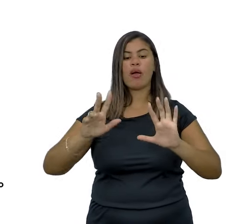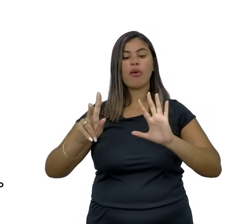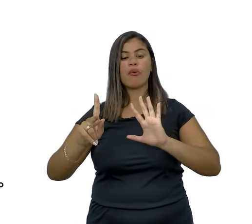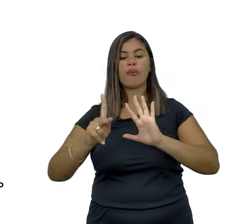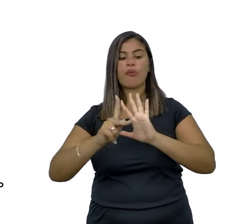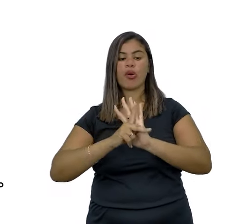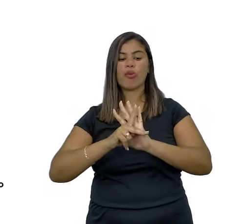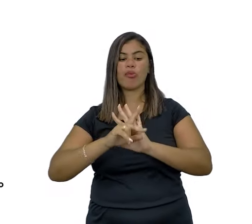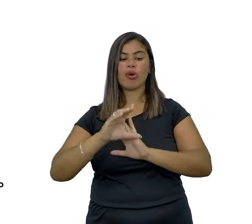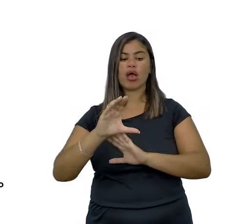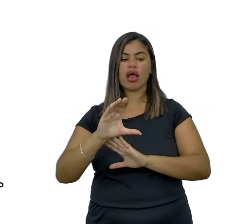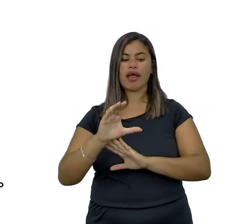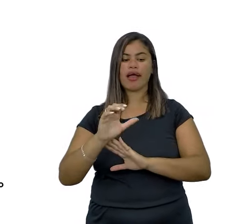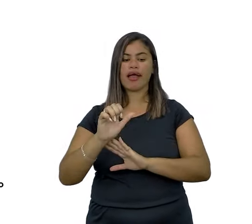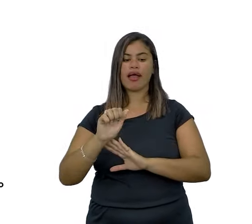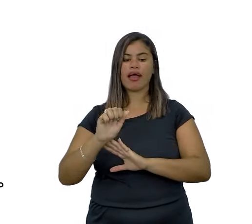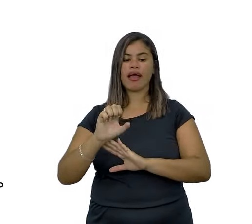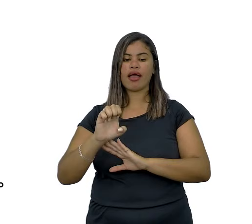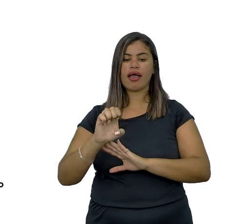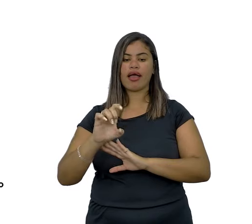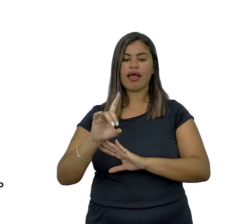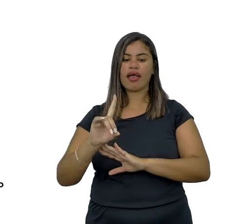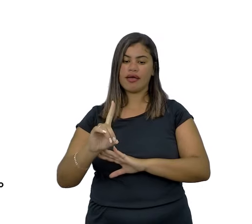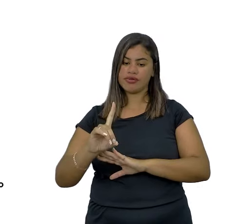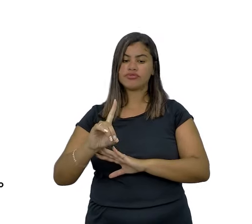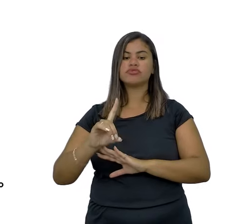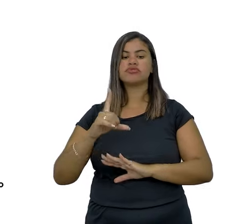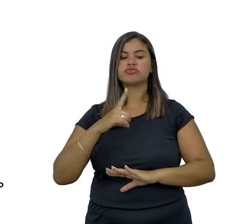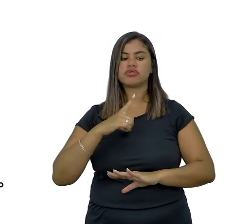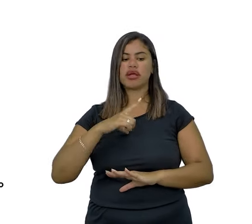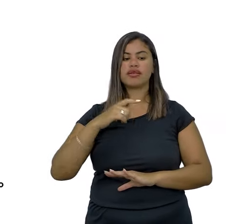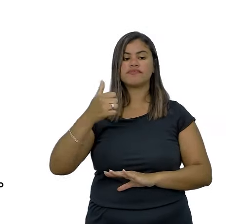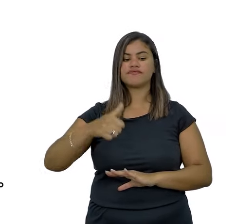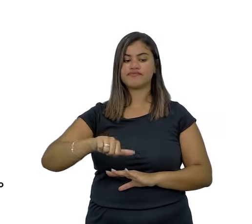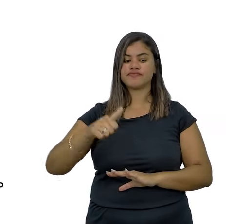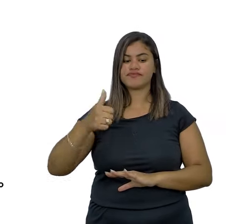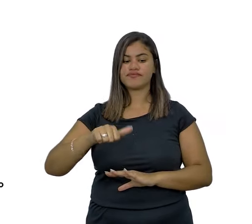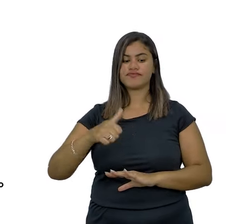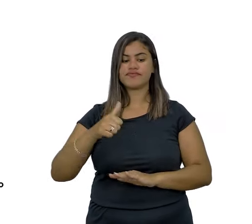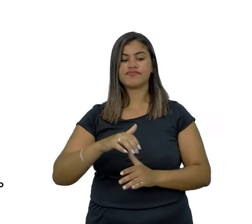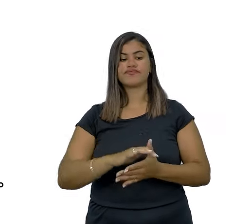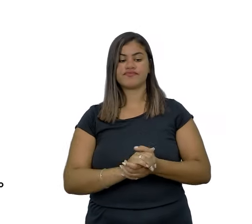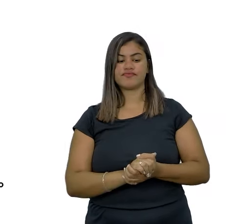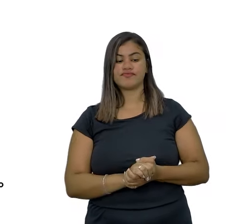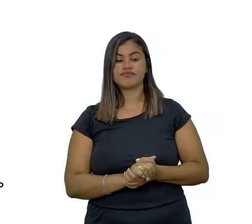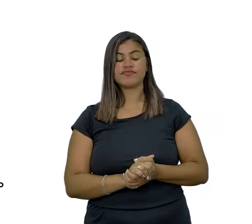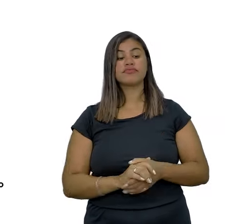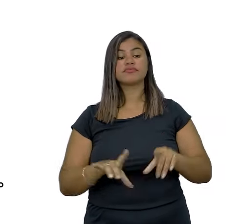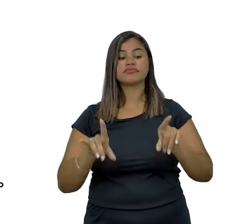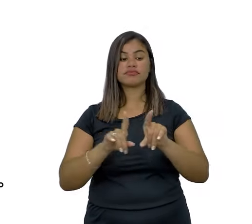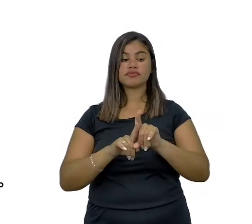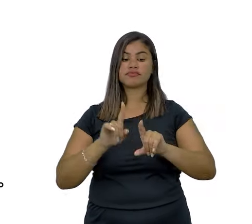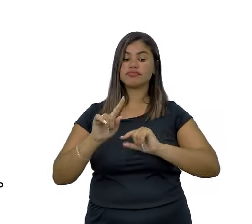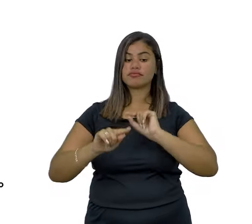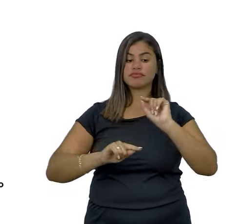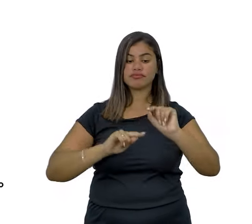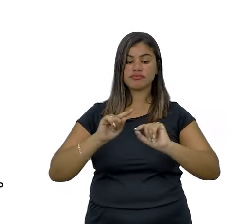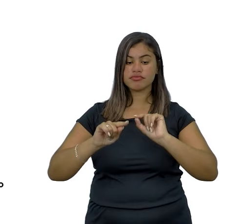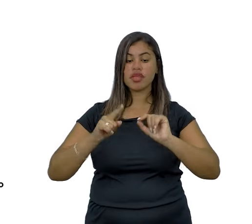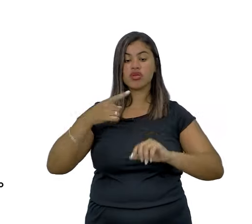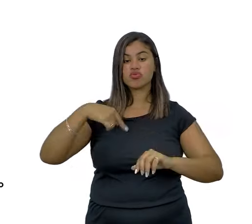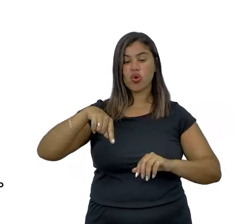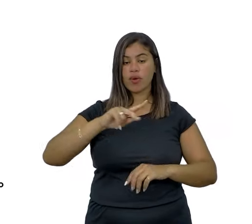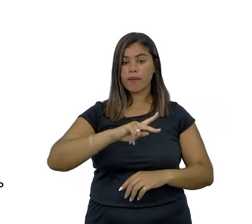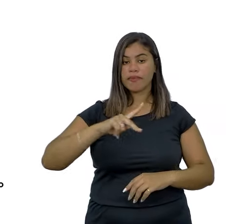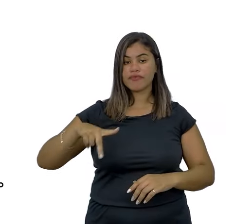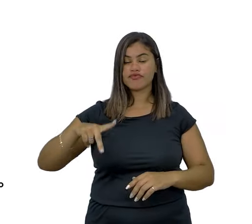que a gente dispõe dessas avaliações, e para o nosso aprofundamento enquanto